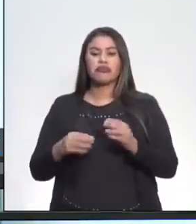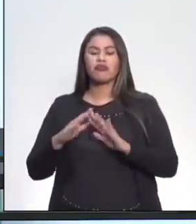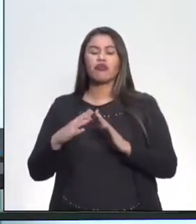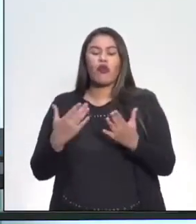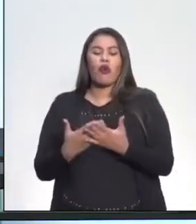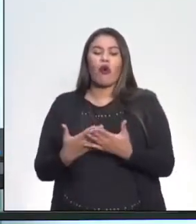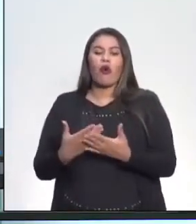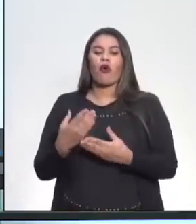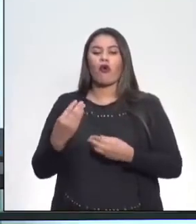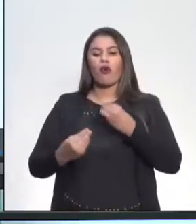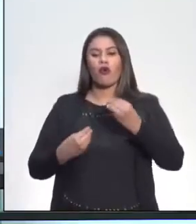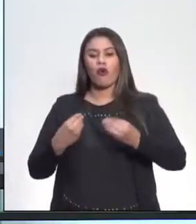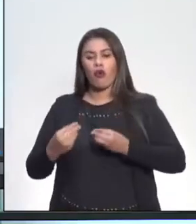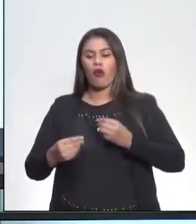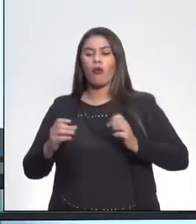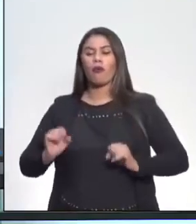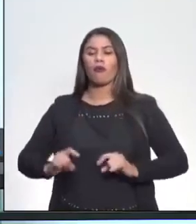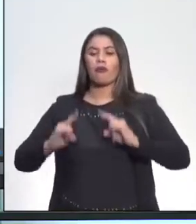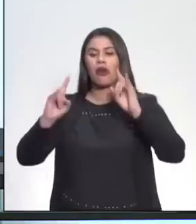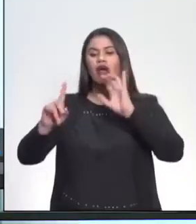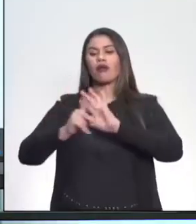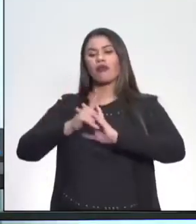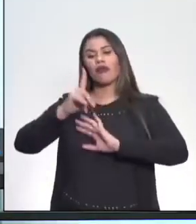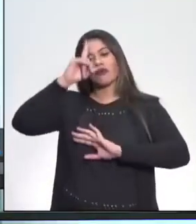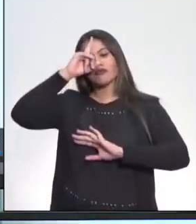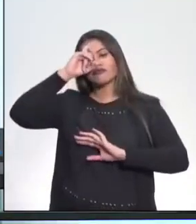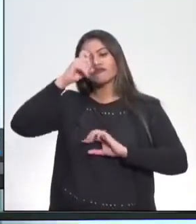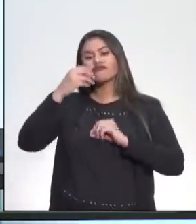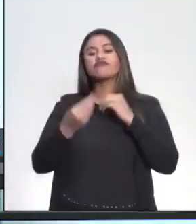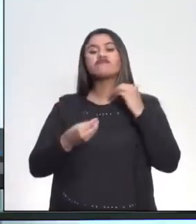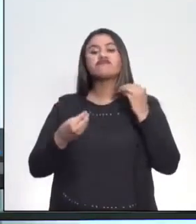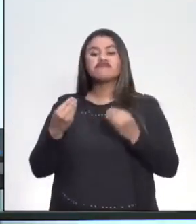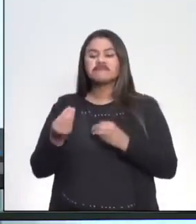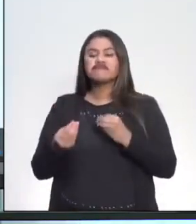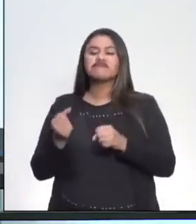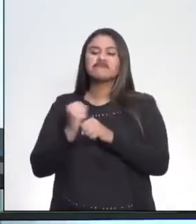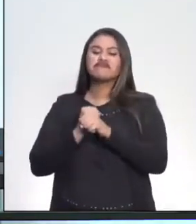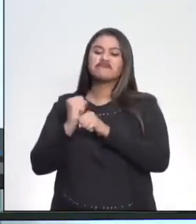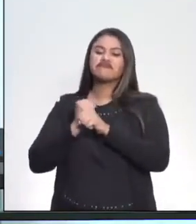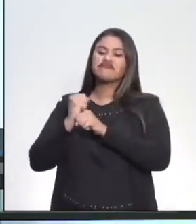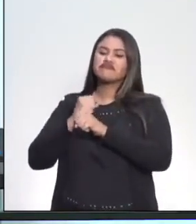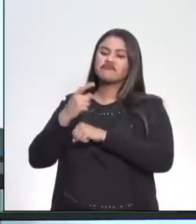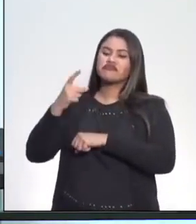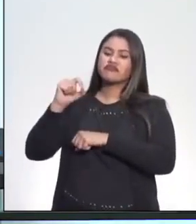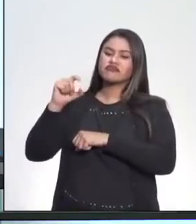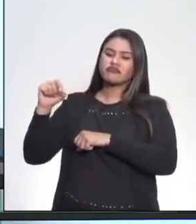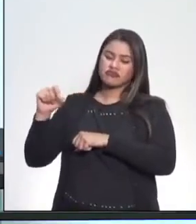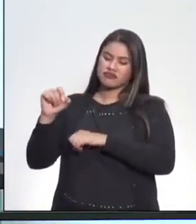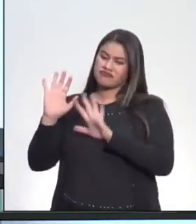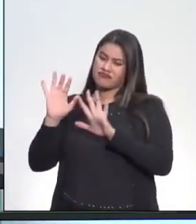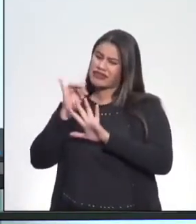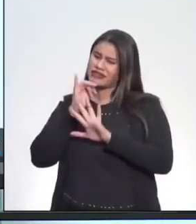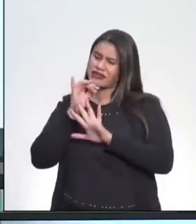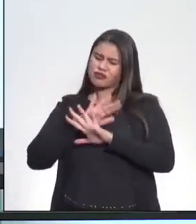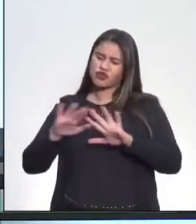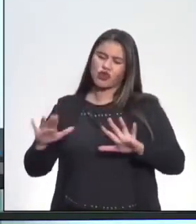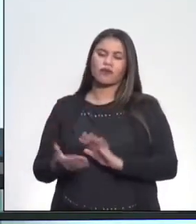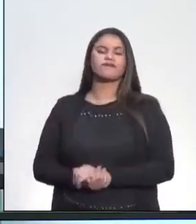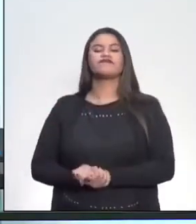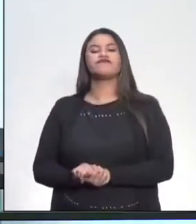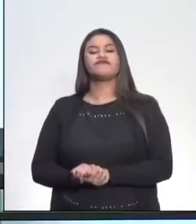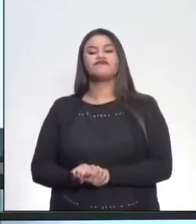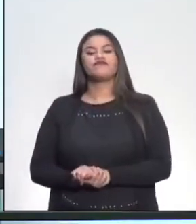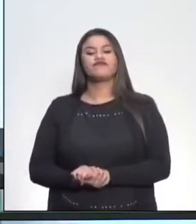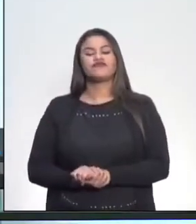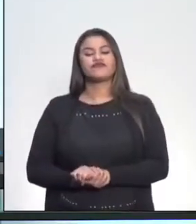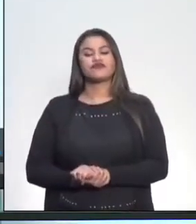escola, em prédios hospitalares, enfim. Como que era a vida há 100 anos atrás. Dando um exemplo aqui. Tá? Então, quando a gente vê a questão